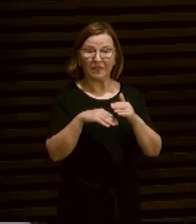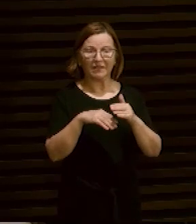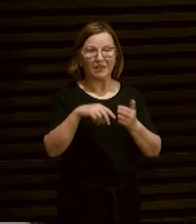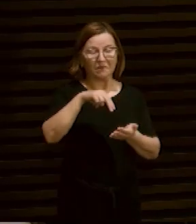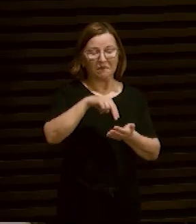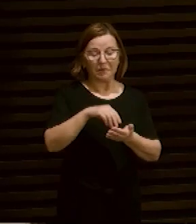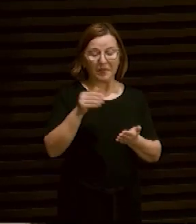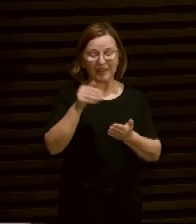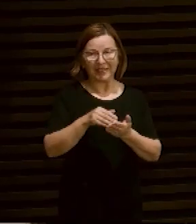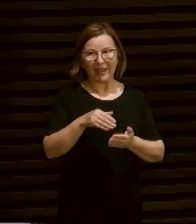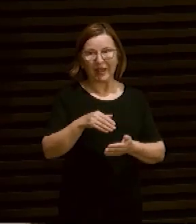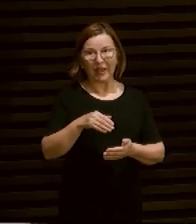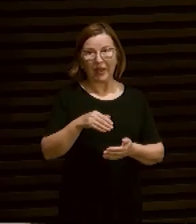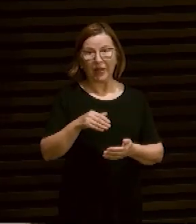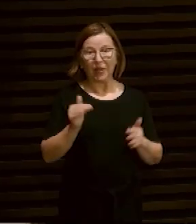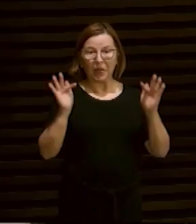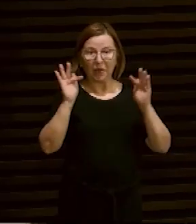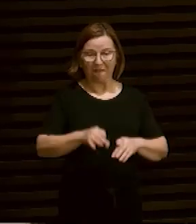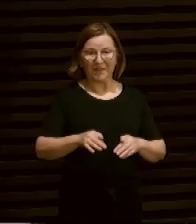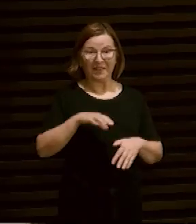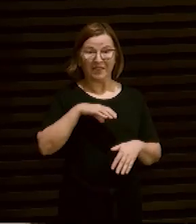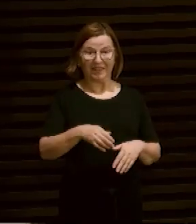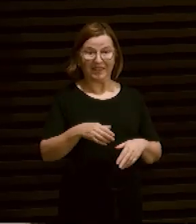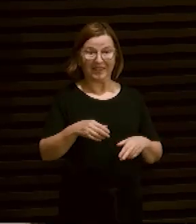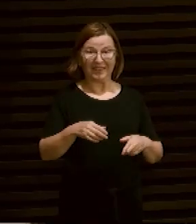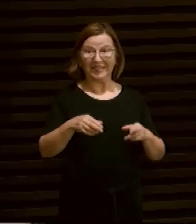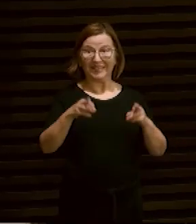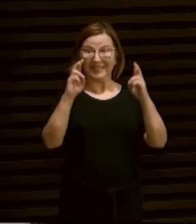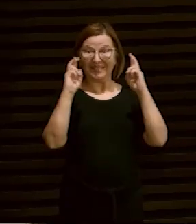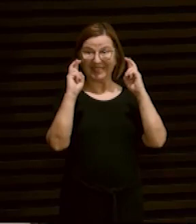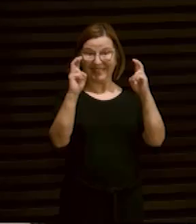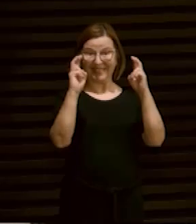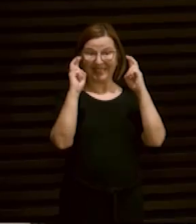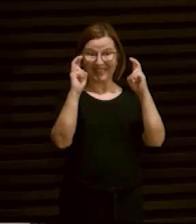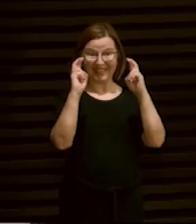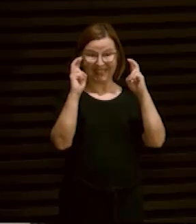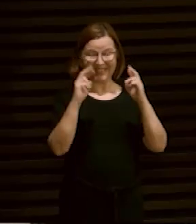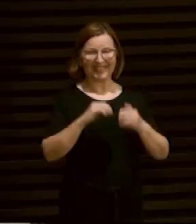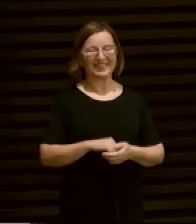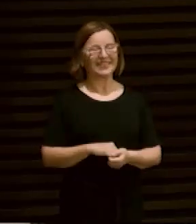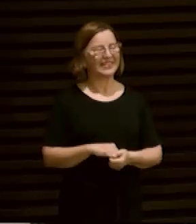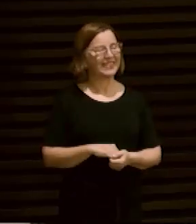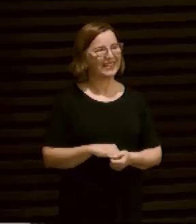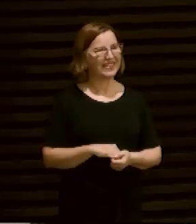e a exultação da esperança. Meus irmãos,